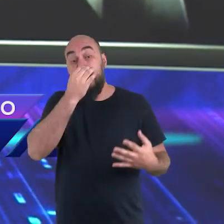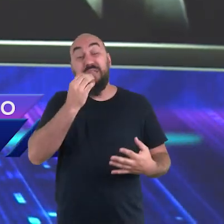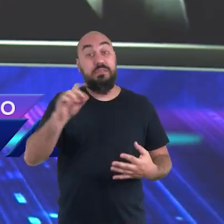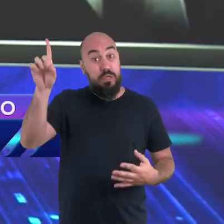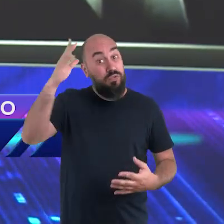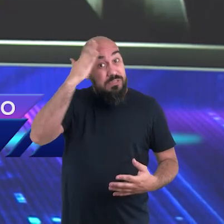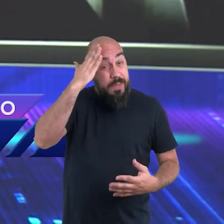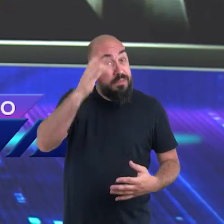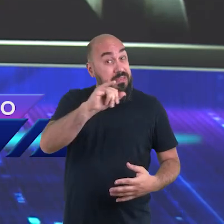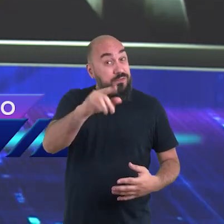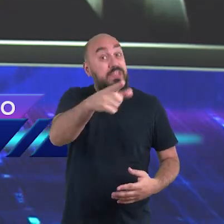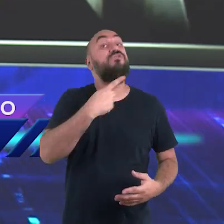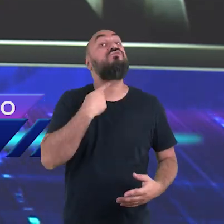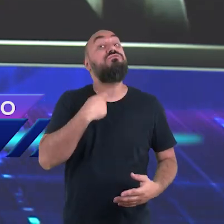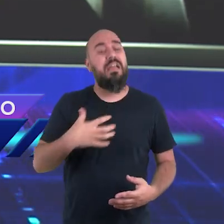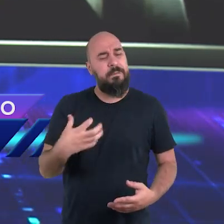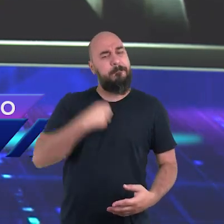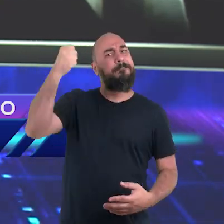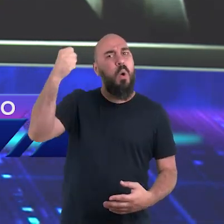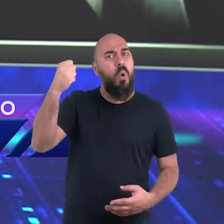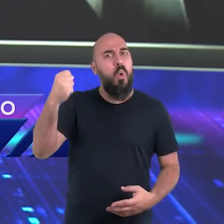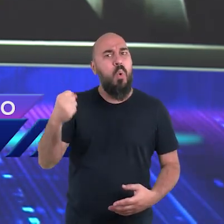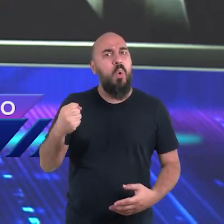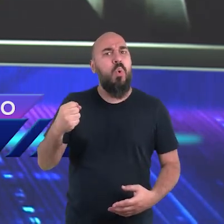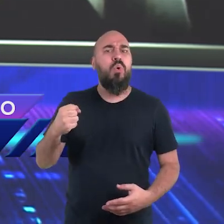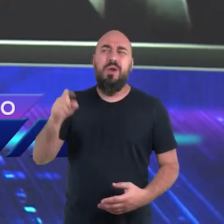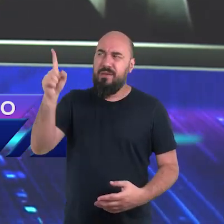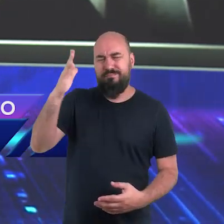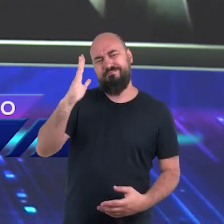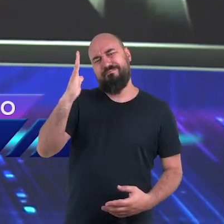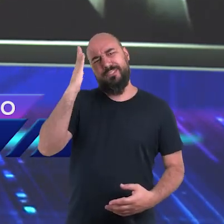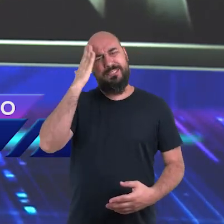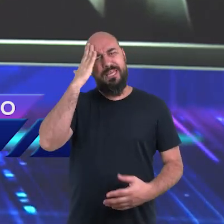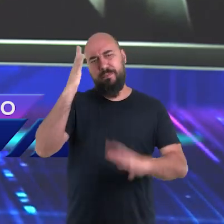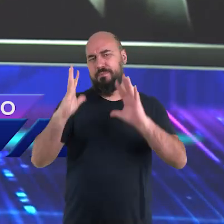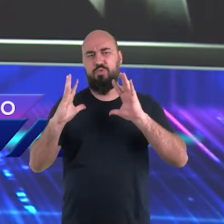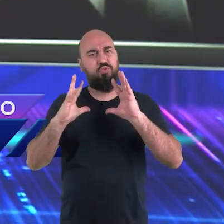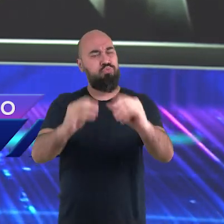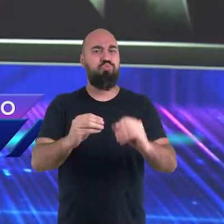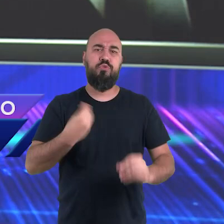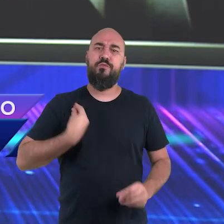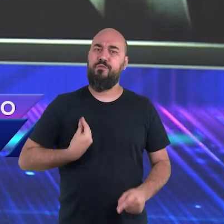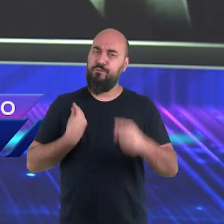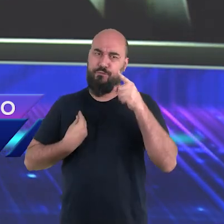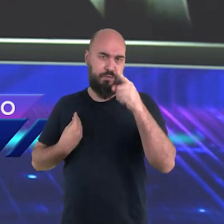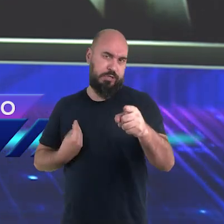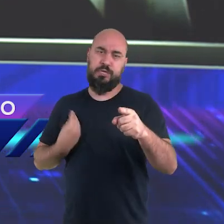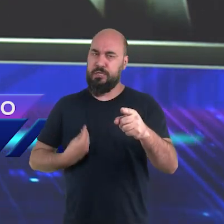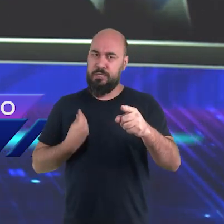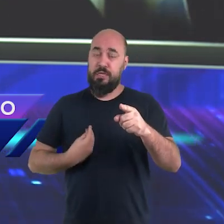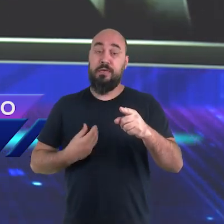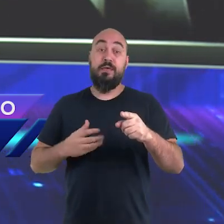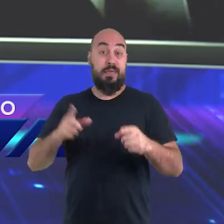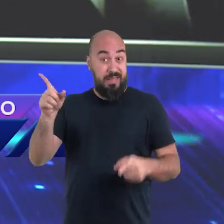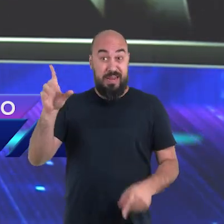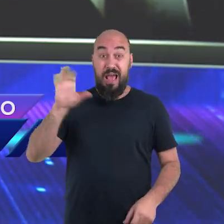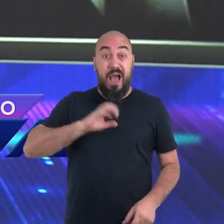matar agora, Deus sabe tudo. Ele conhece todas as coisas, porque Ele não apenas ama a humanidade como um todo, mas Deus ama